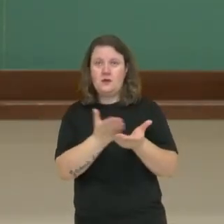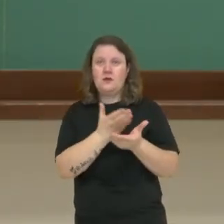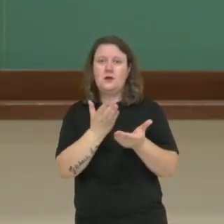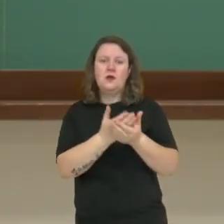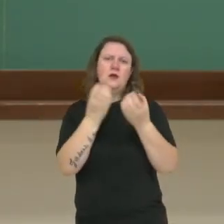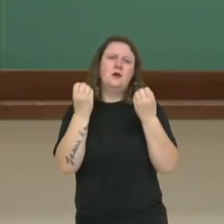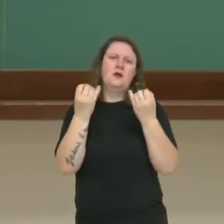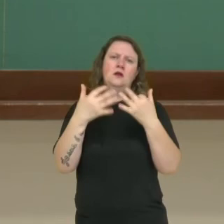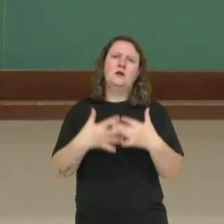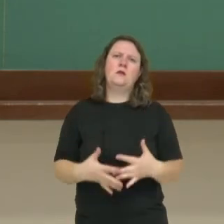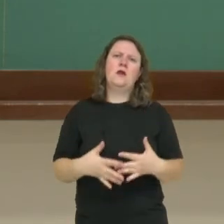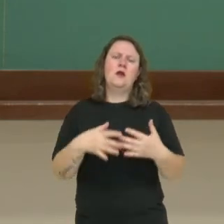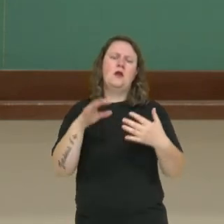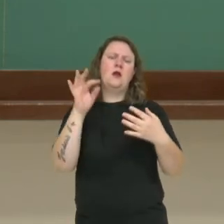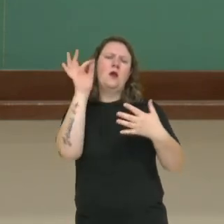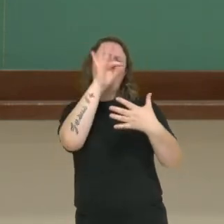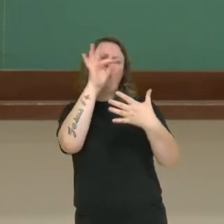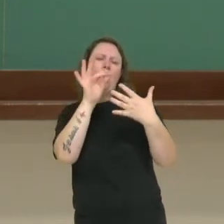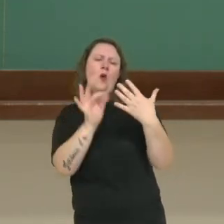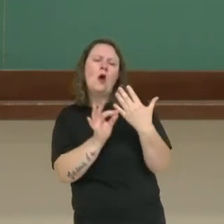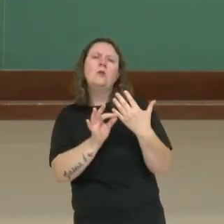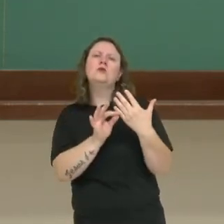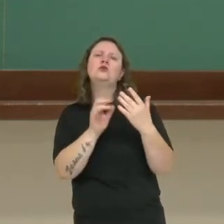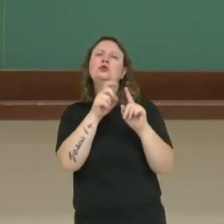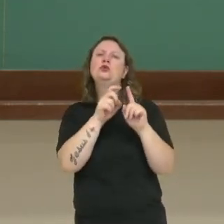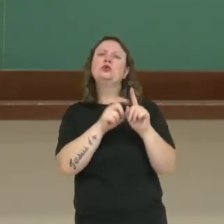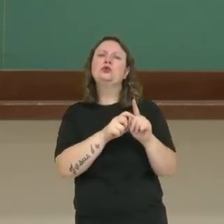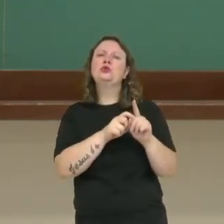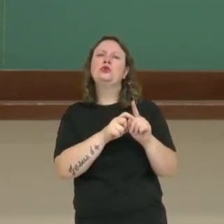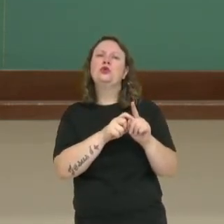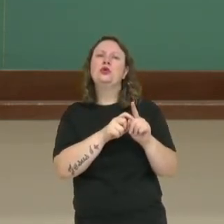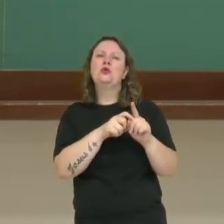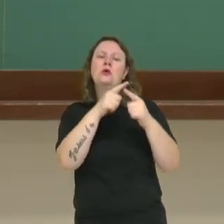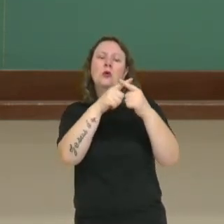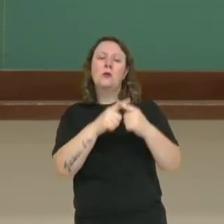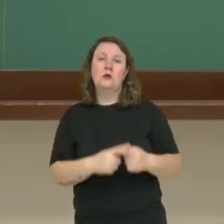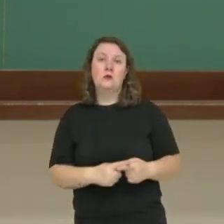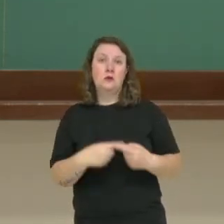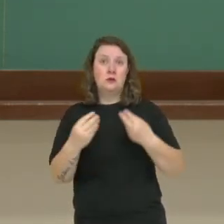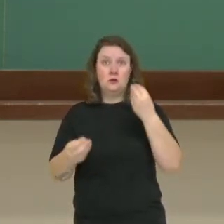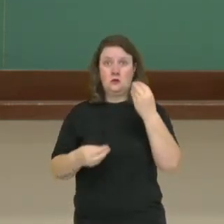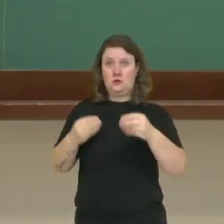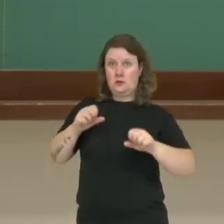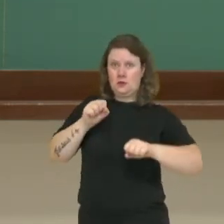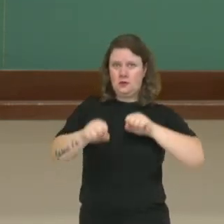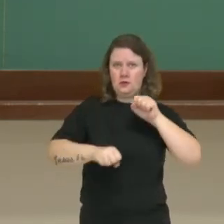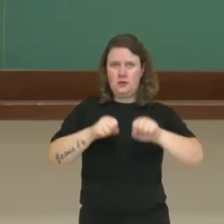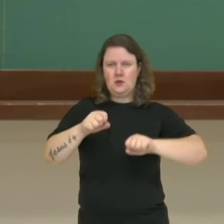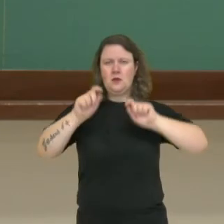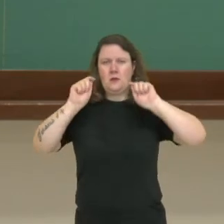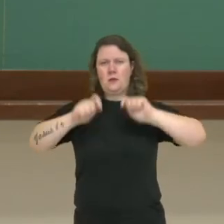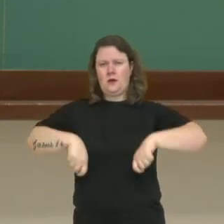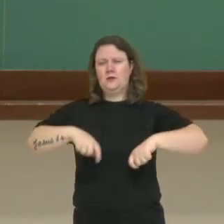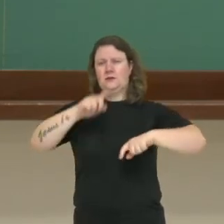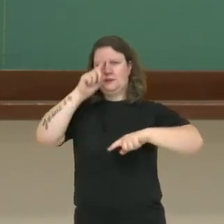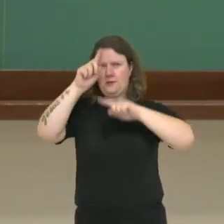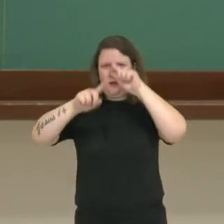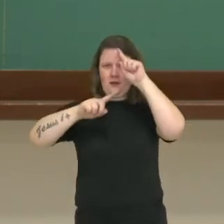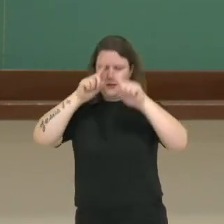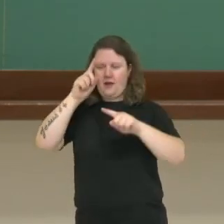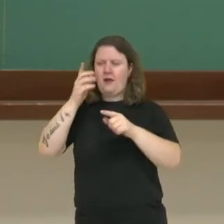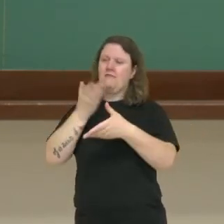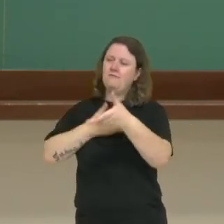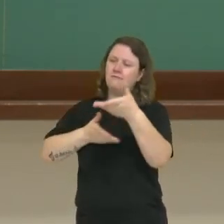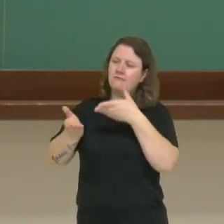aí algumas provas que nós vimos aqui e como que é a bicicleta de pista. E depois você pode trocar ideias com os seus colegas